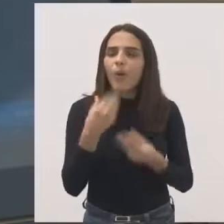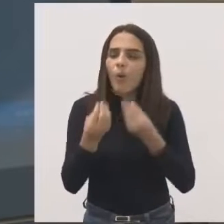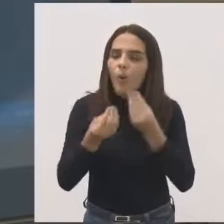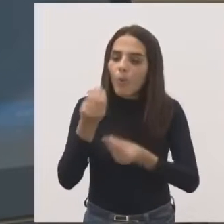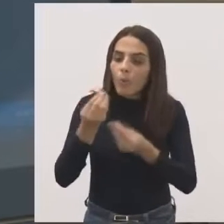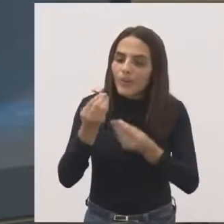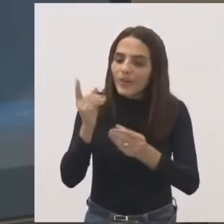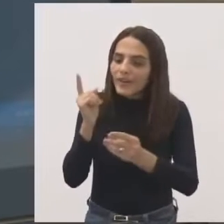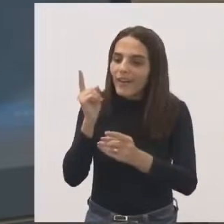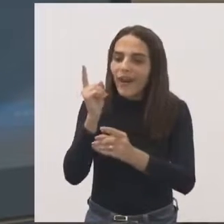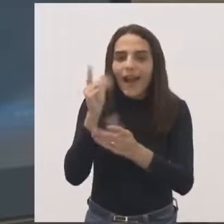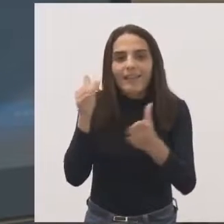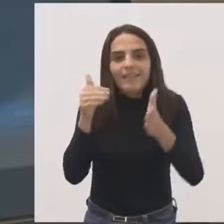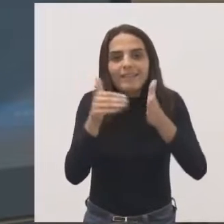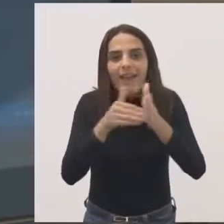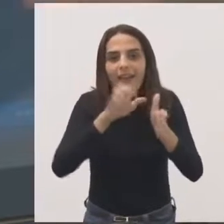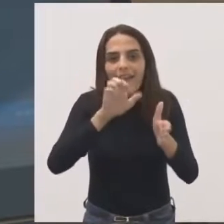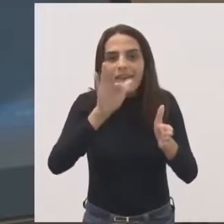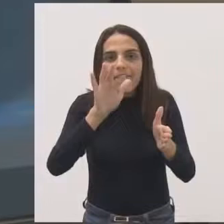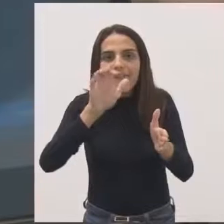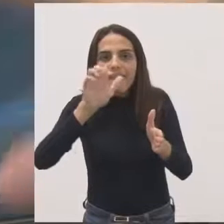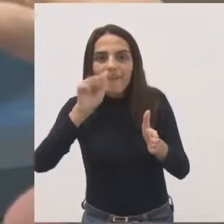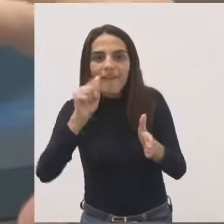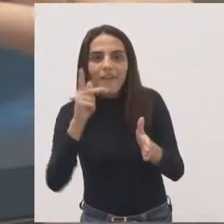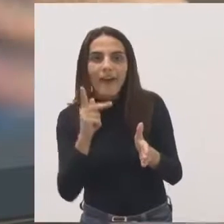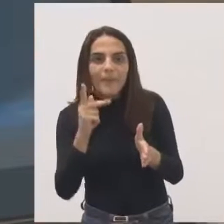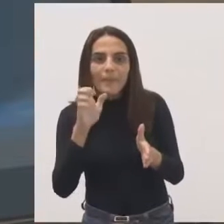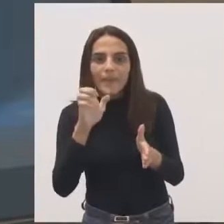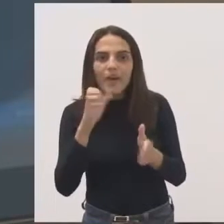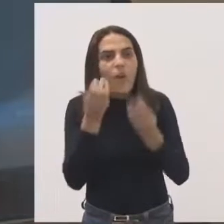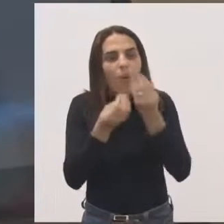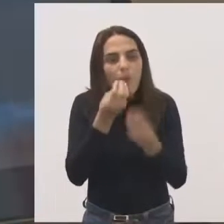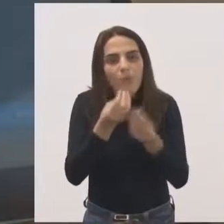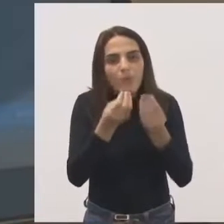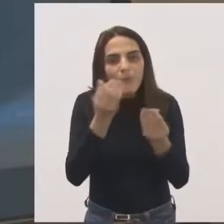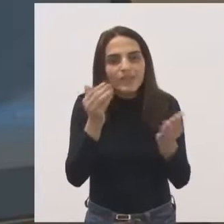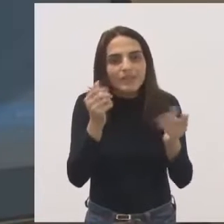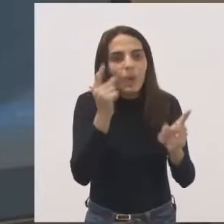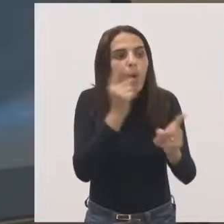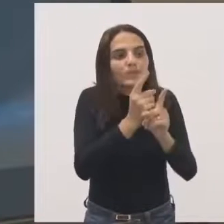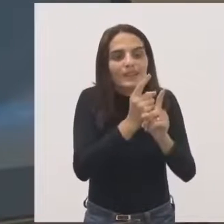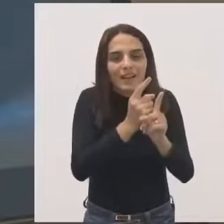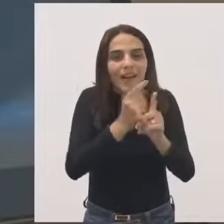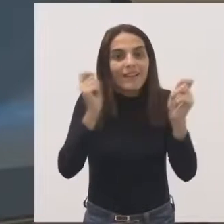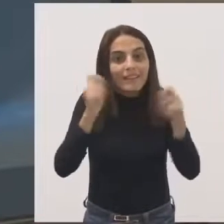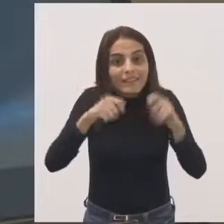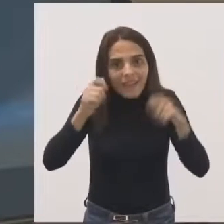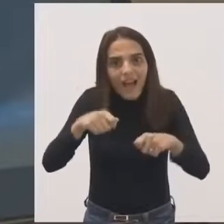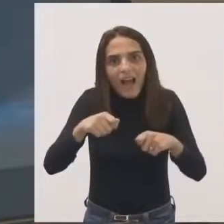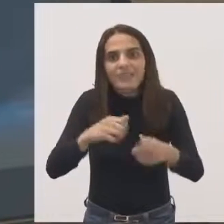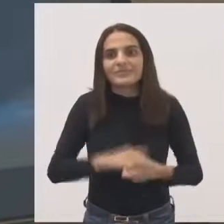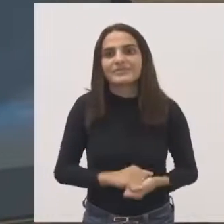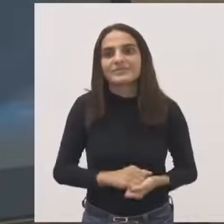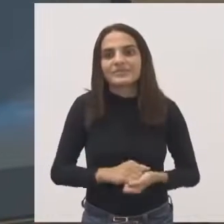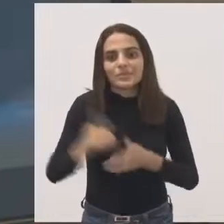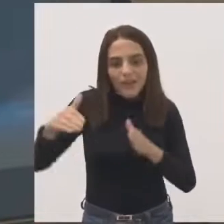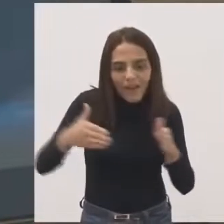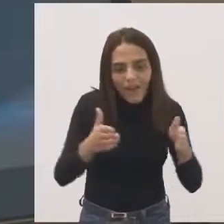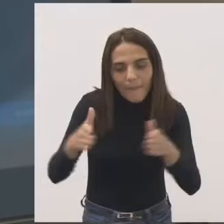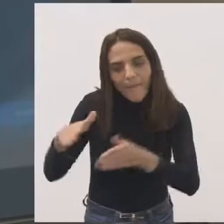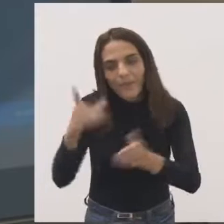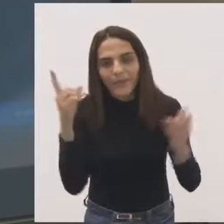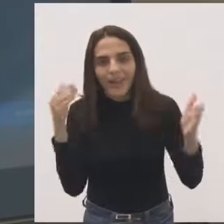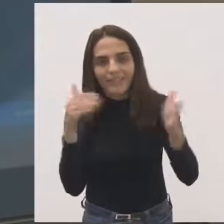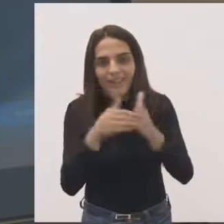chego até EFAP? Eu estou na Centro-Sul, eu quero ver a EFAP. Ele já vai saber minha localização e vai já fazer o melhor caminho para a EFAP, tá bom?